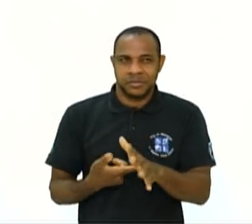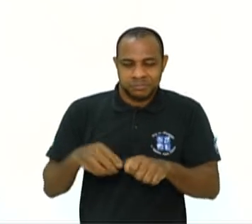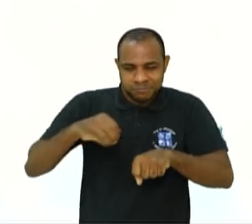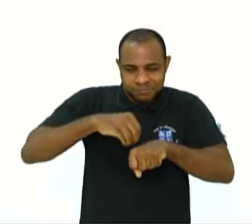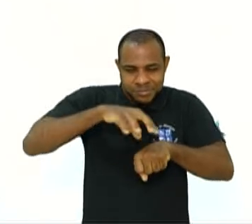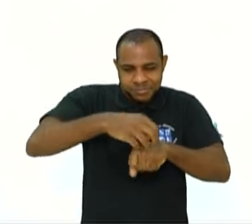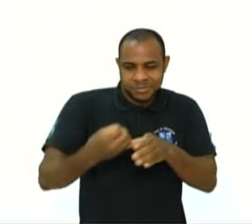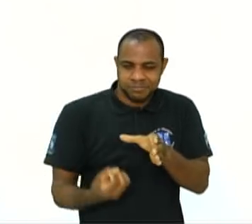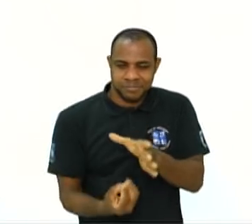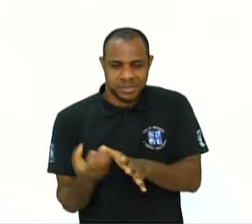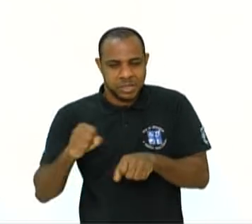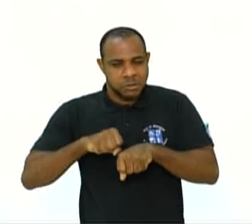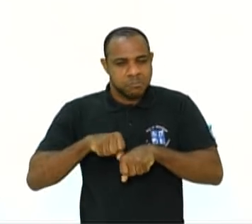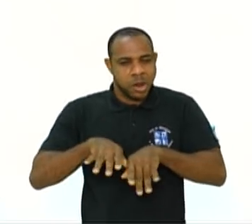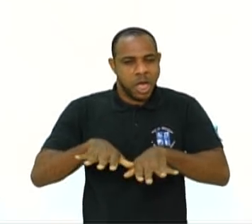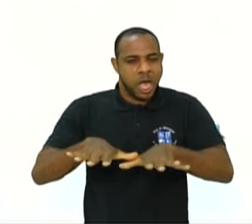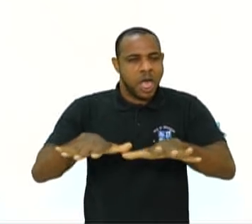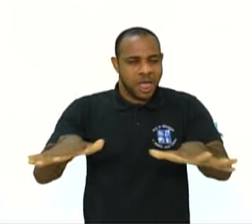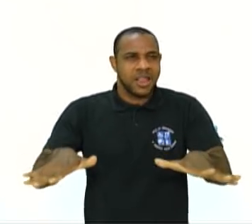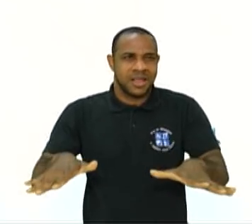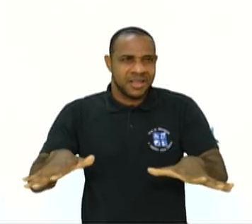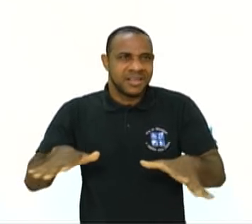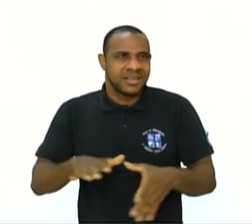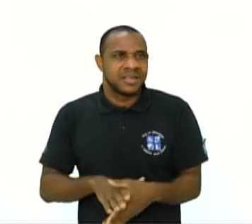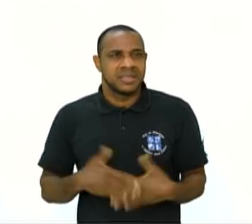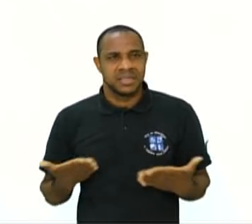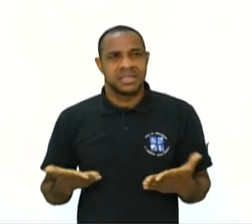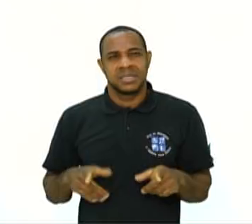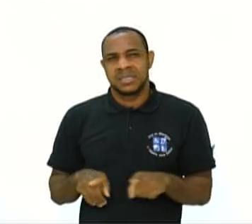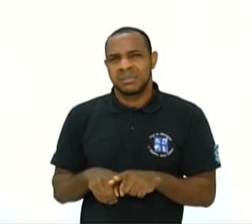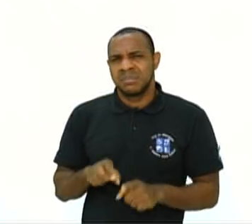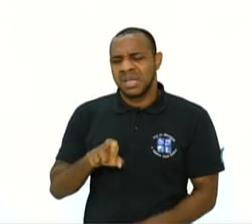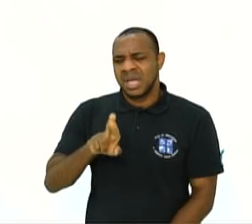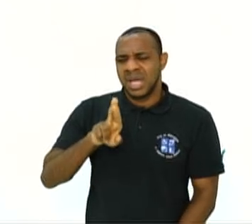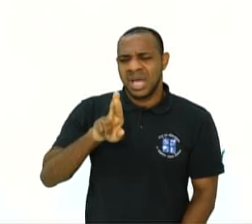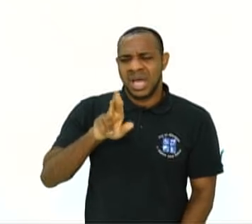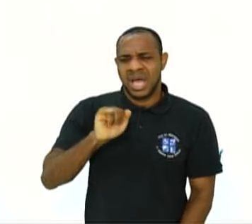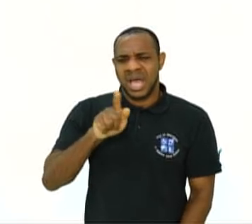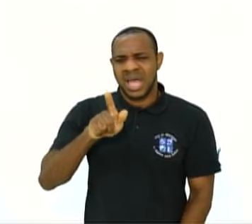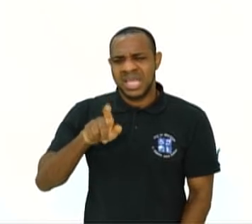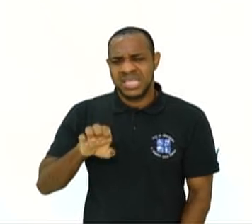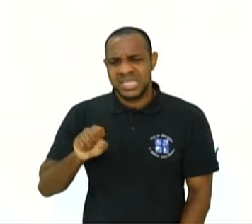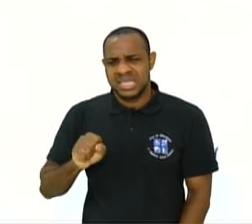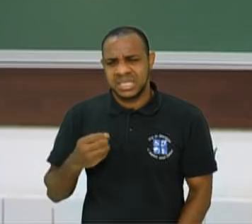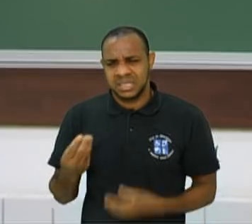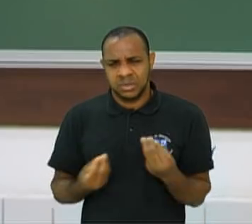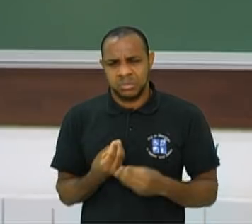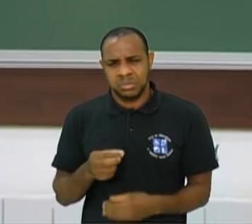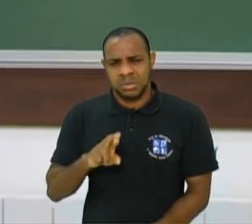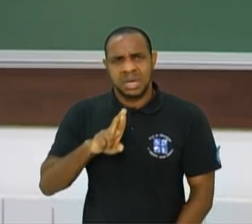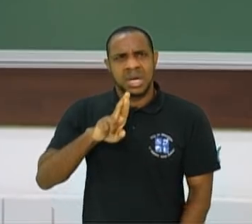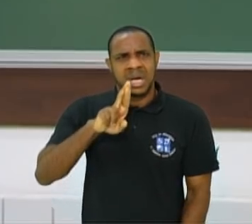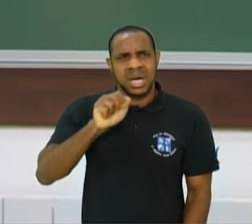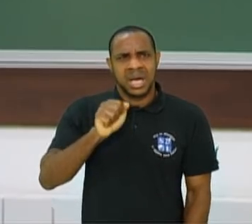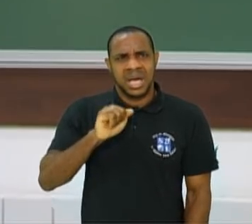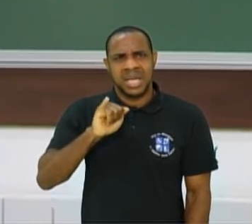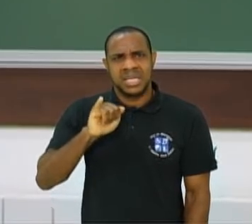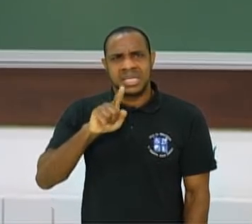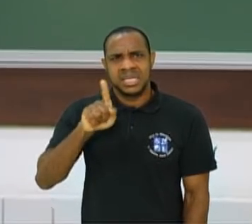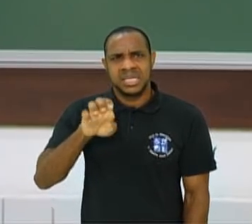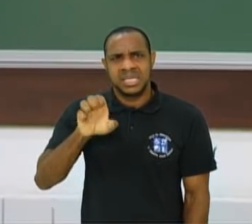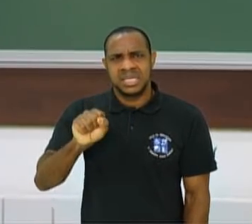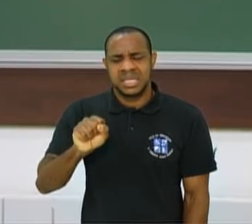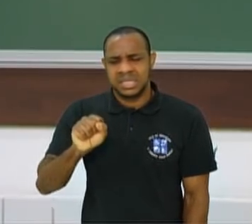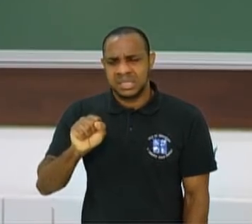que crescem por toda parte, né? E falando em raízes, eu fiquei pensando e criei depois, eu vou mostrar